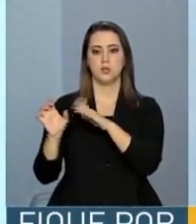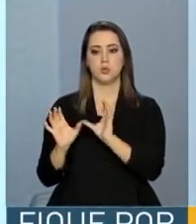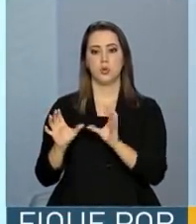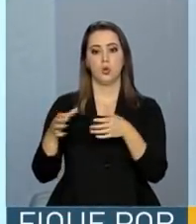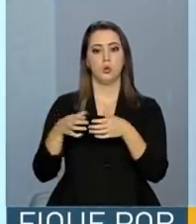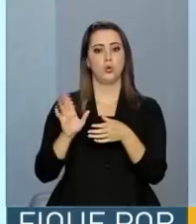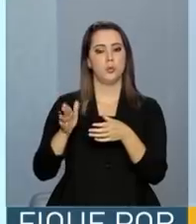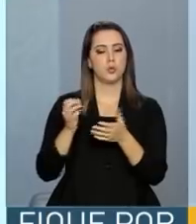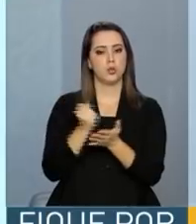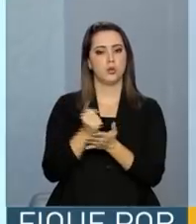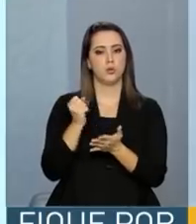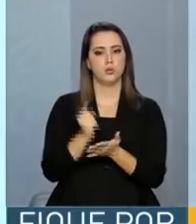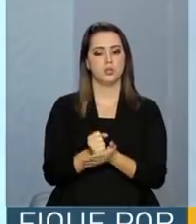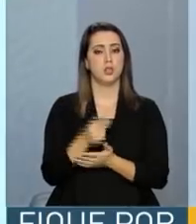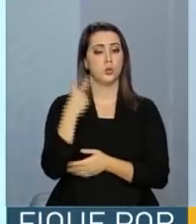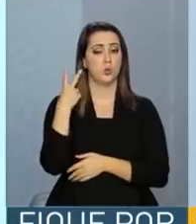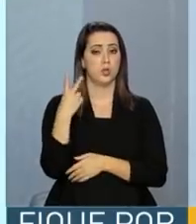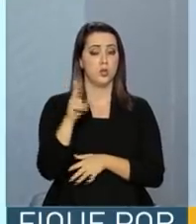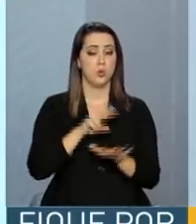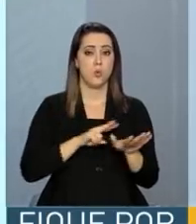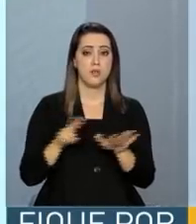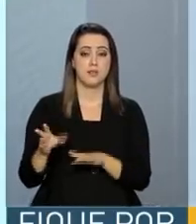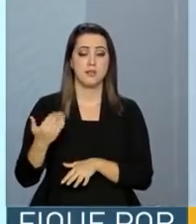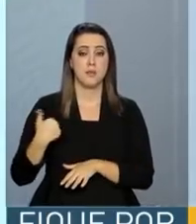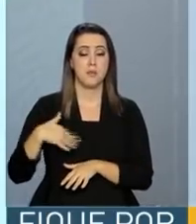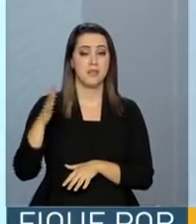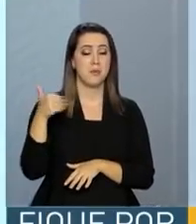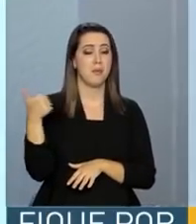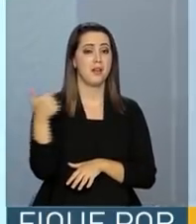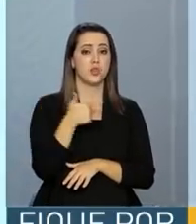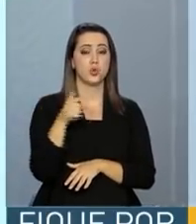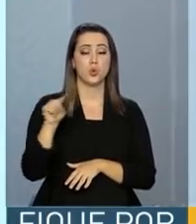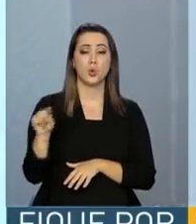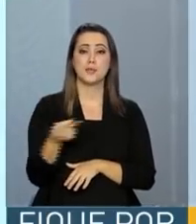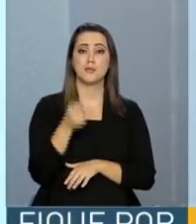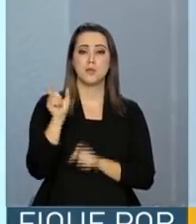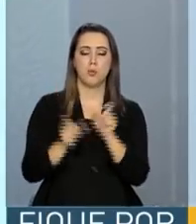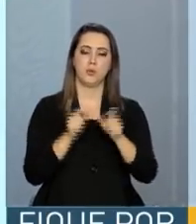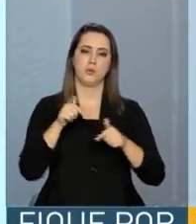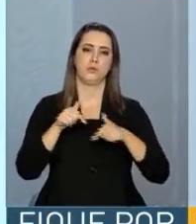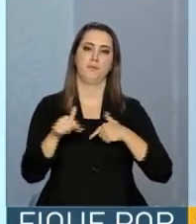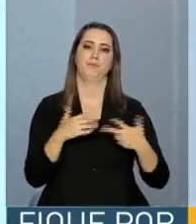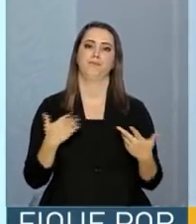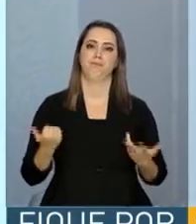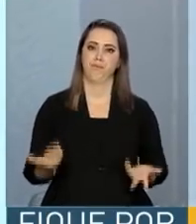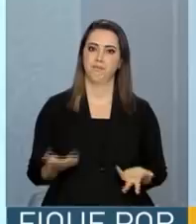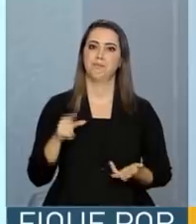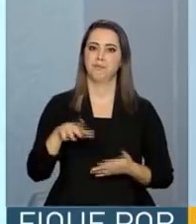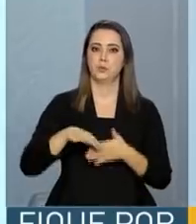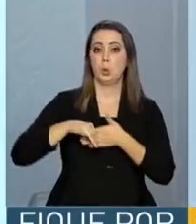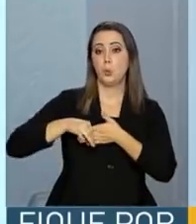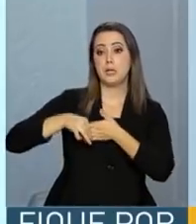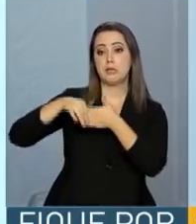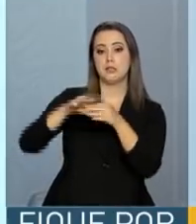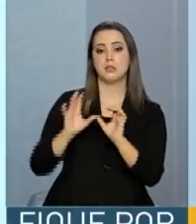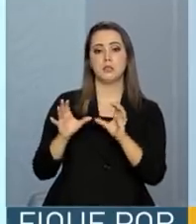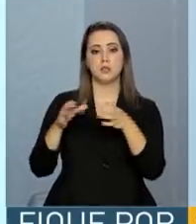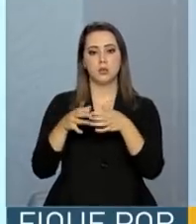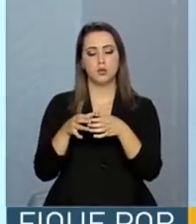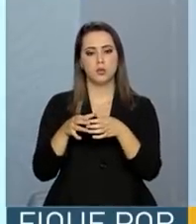rede deles já contratou nessas duas semanas mais de 12 mil empregados e como ele comanda um instituto